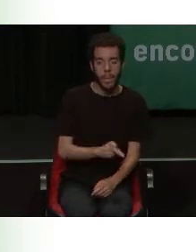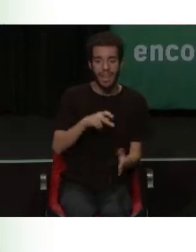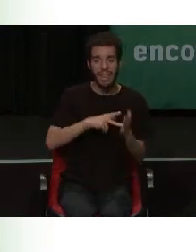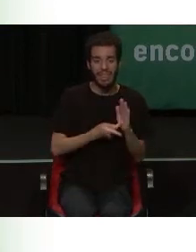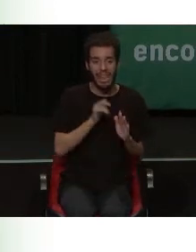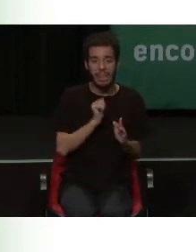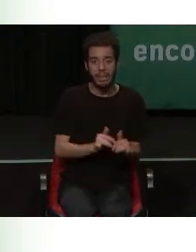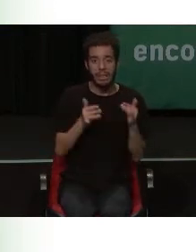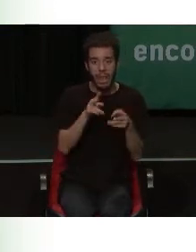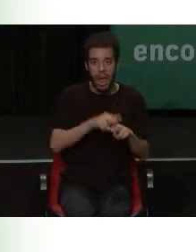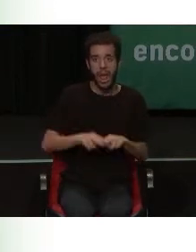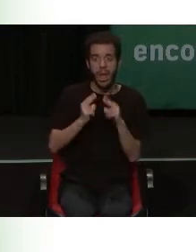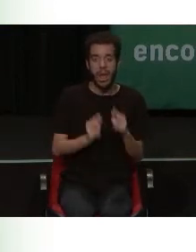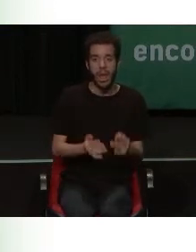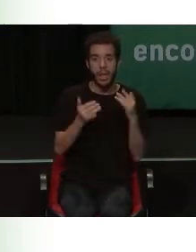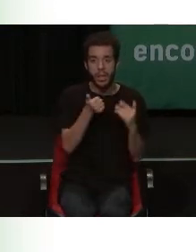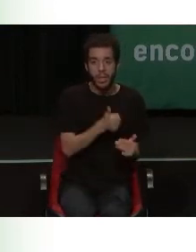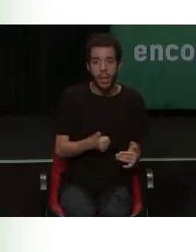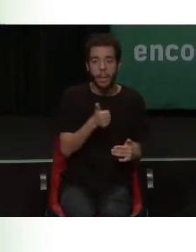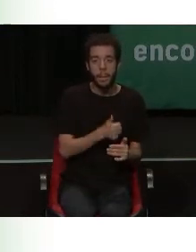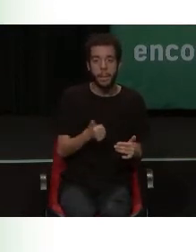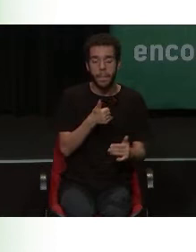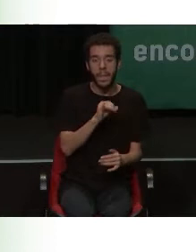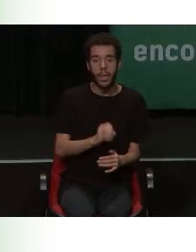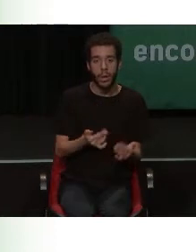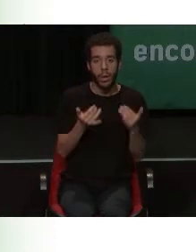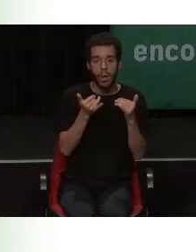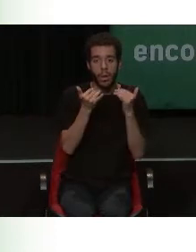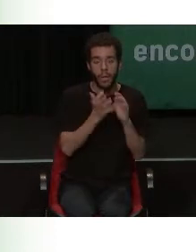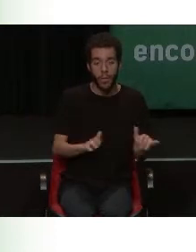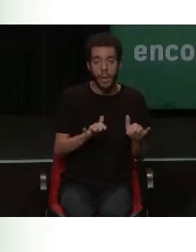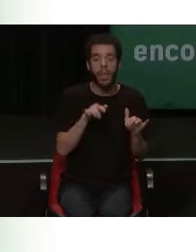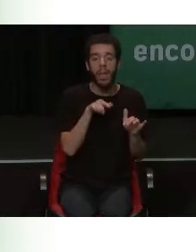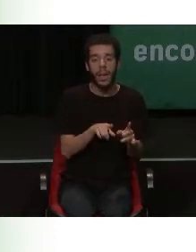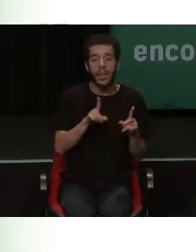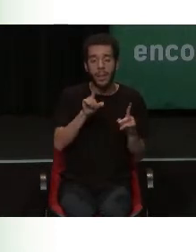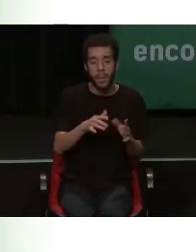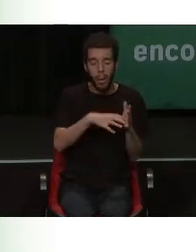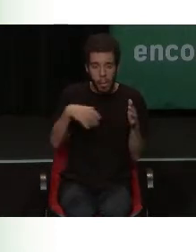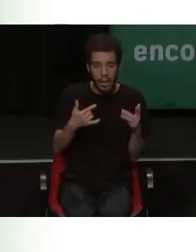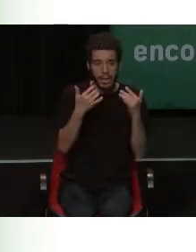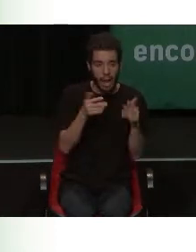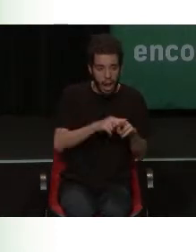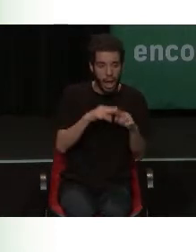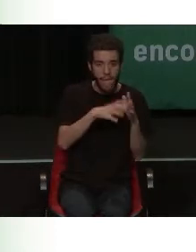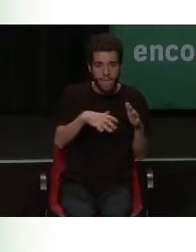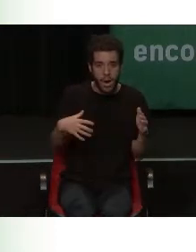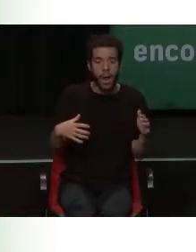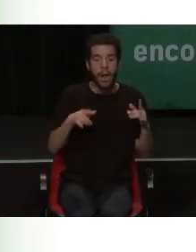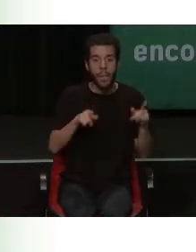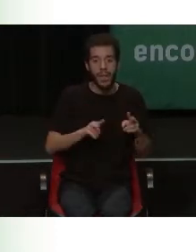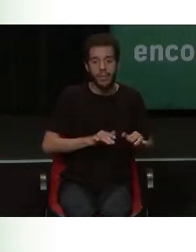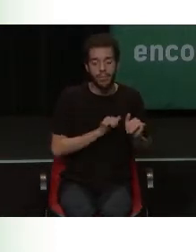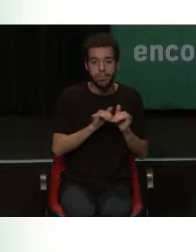de bioinformática complexa, e conseguir passar essa informação rapidamente para o terreno, para a